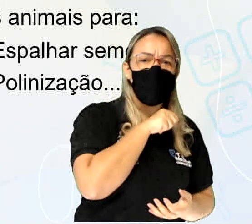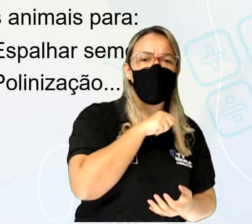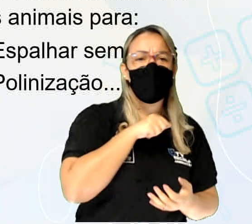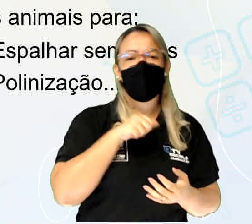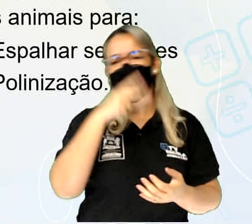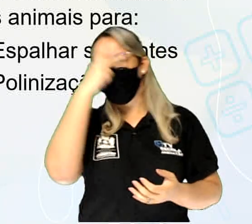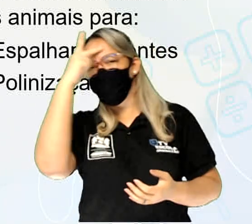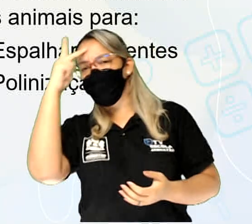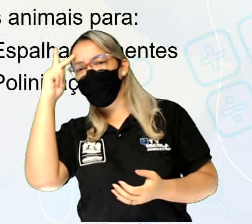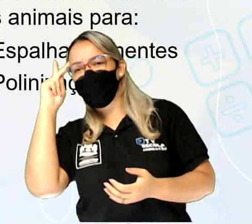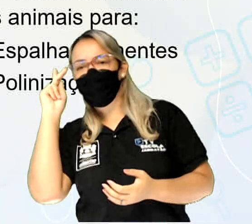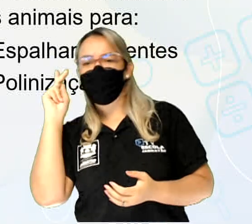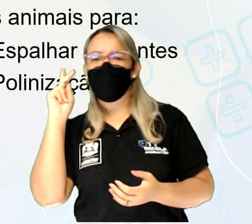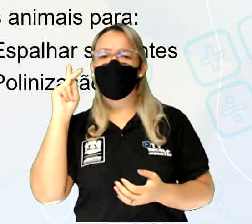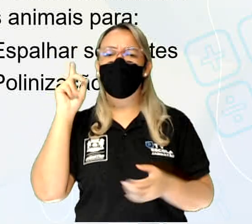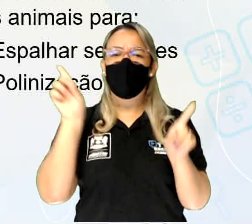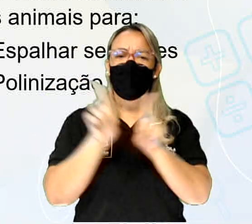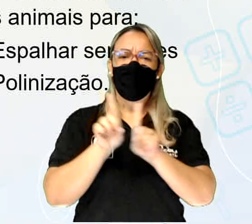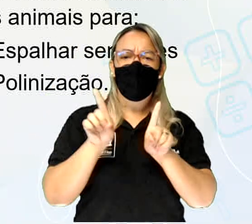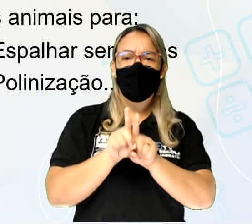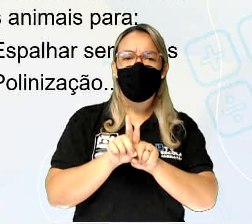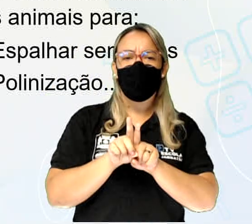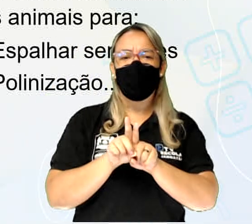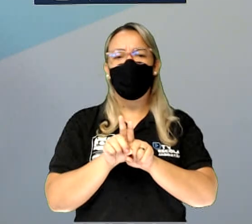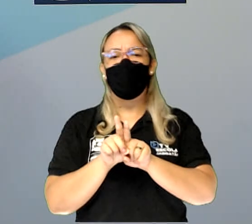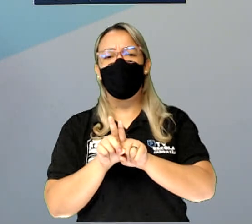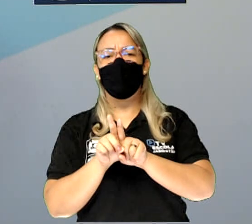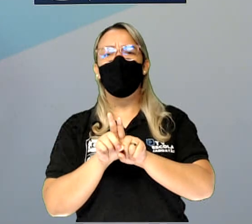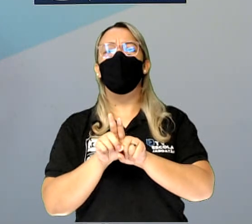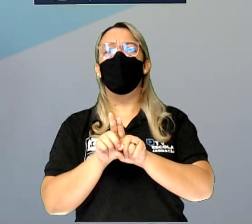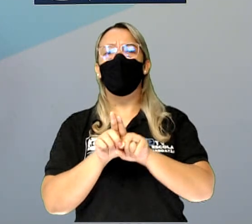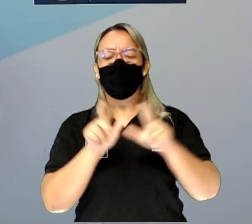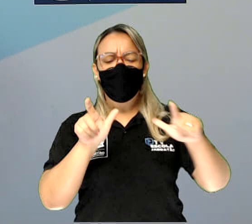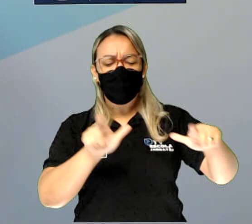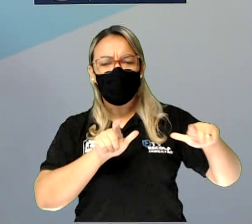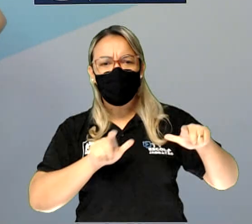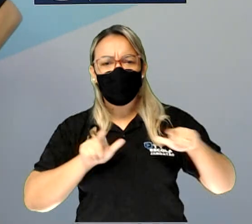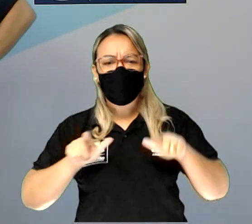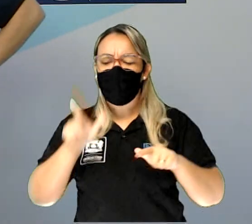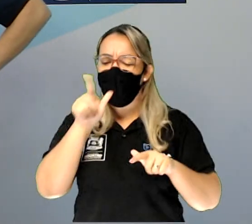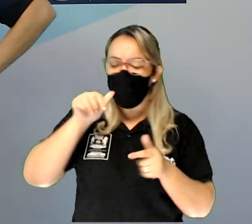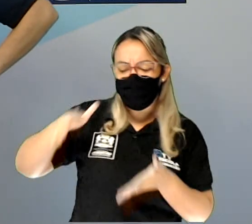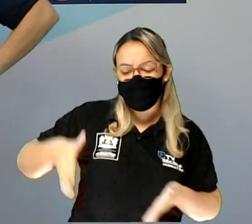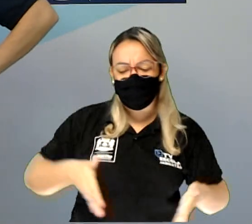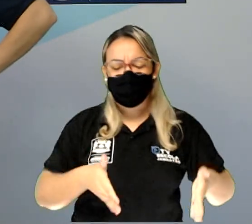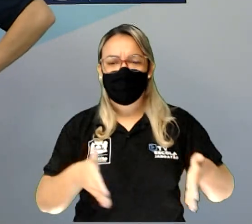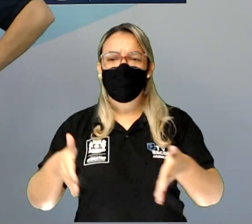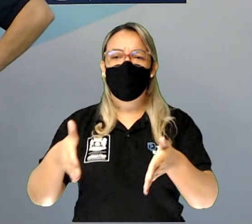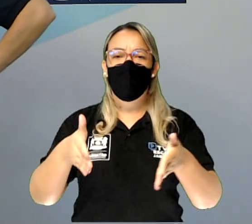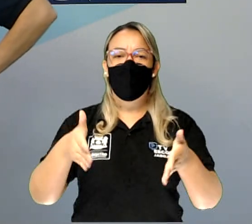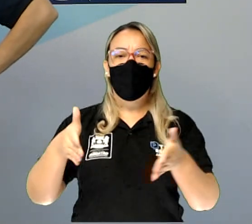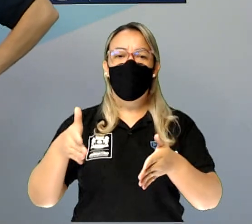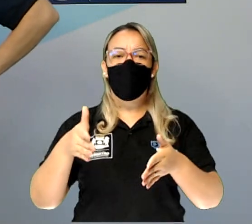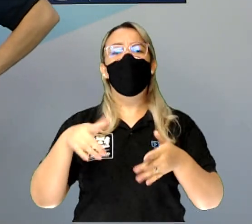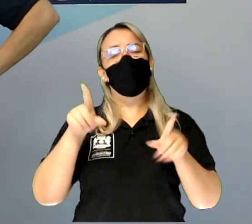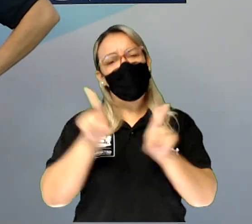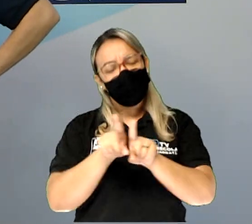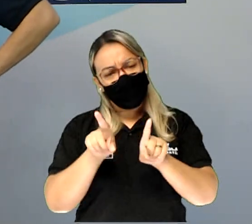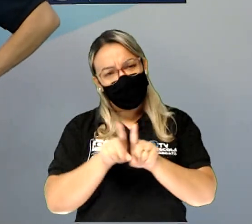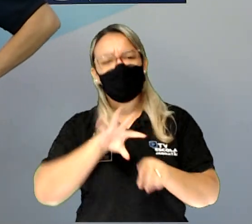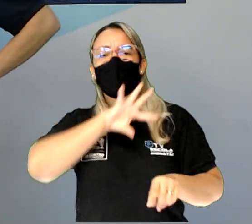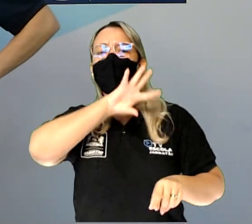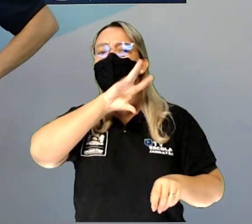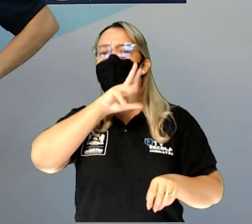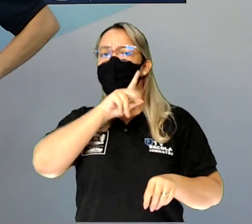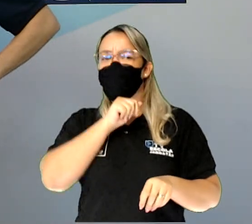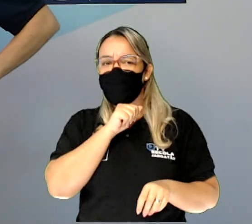veem pessoas, vem aqui, ó, um espaço com um laguinho, também animais nesse laguinho.